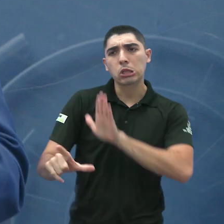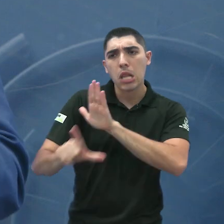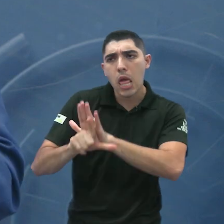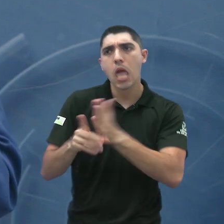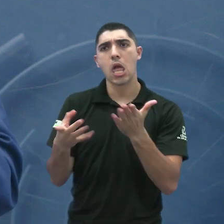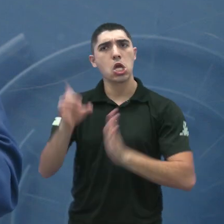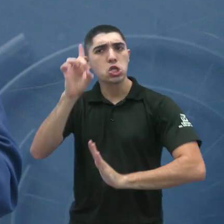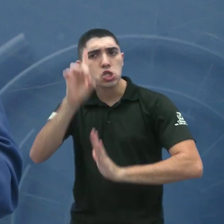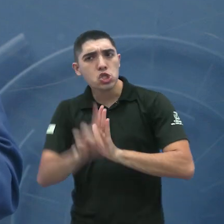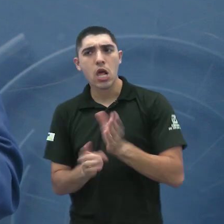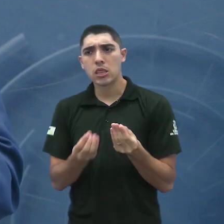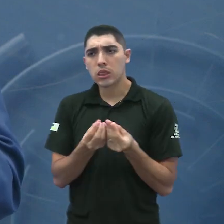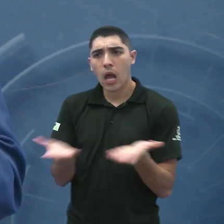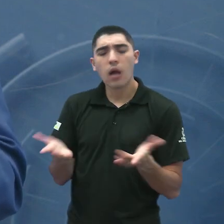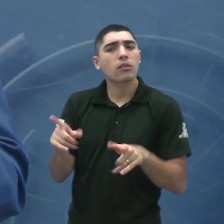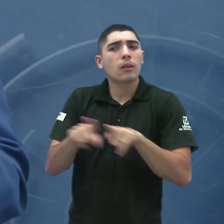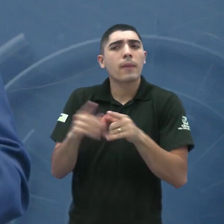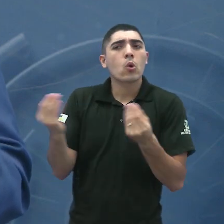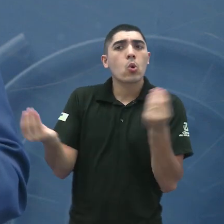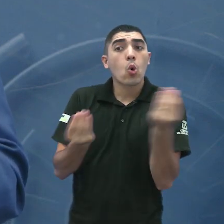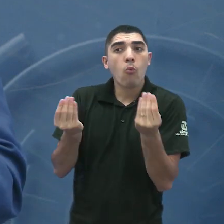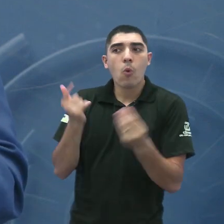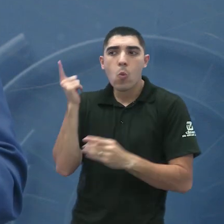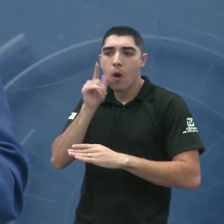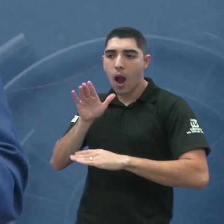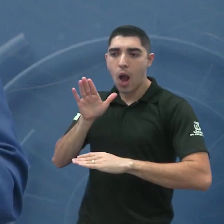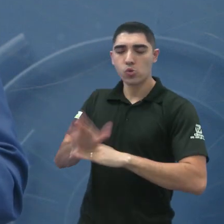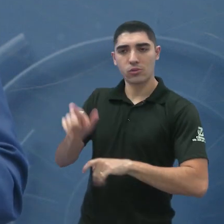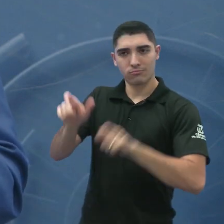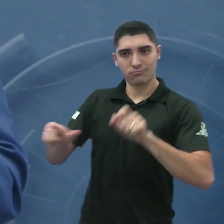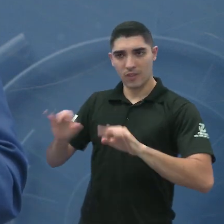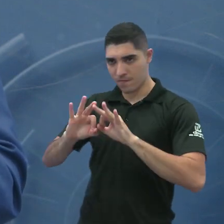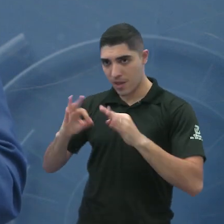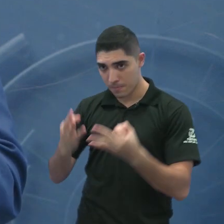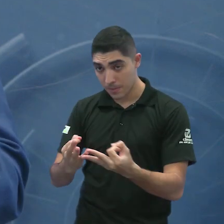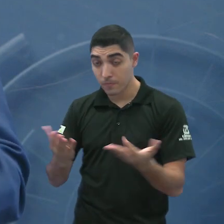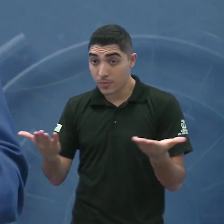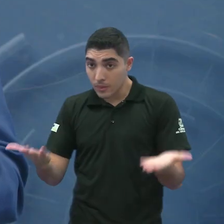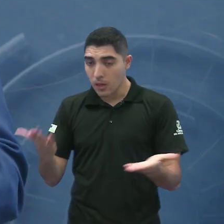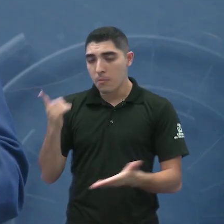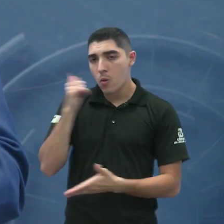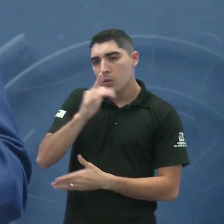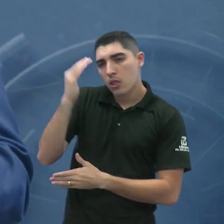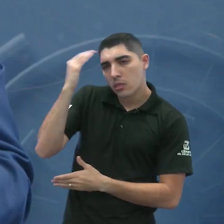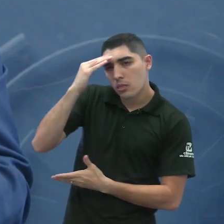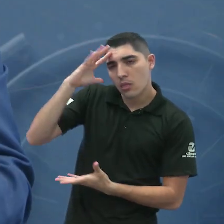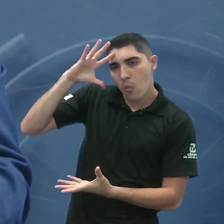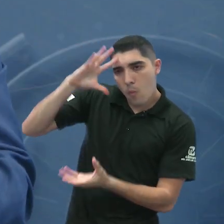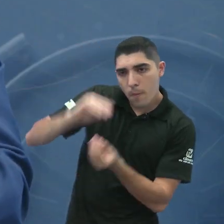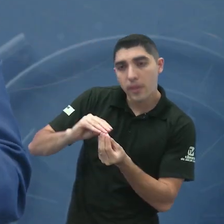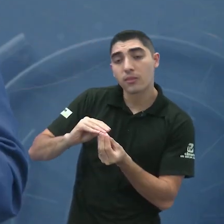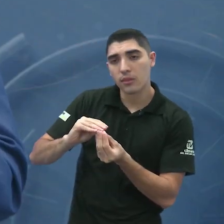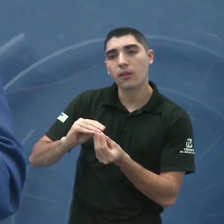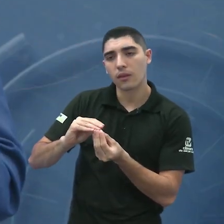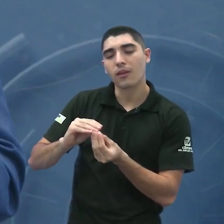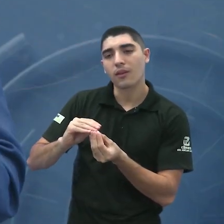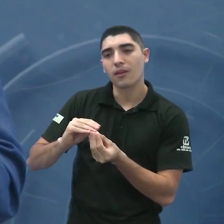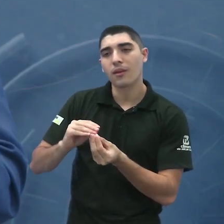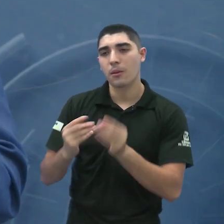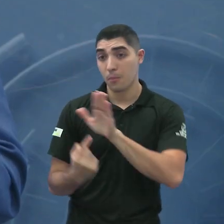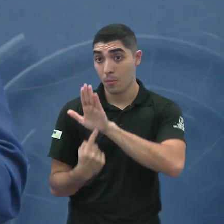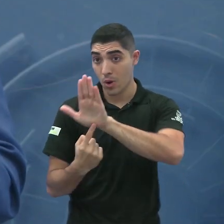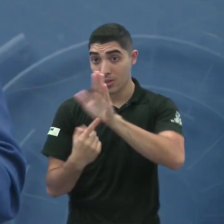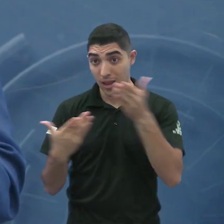né? E como fazem diferença na rotina das famílias. É para entender, né? É para a gente entender melhor. Quem vai trazer